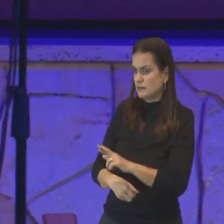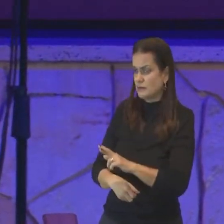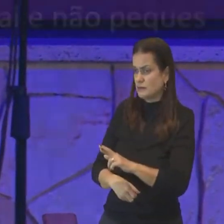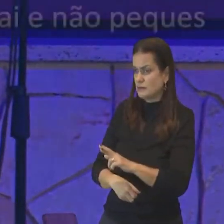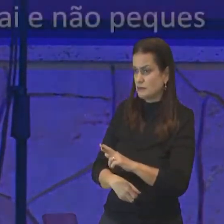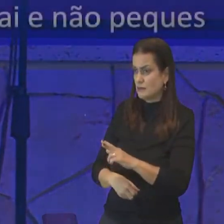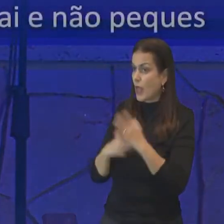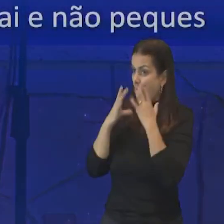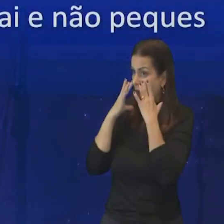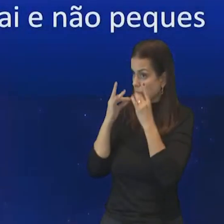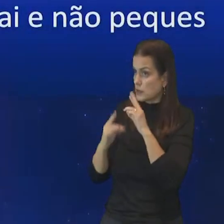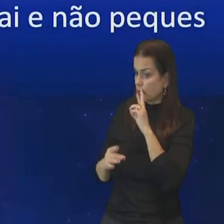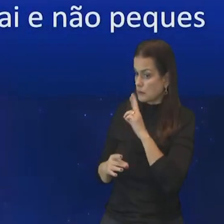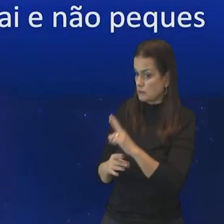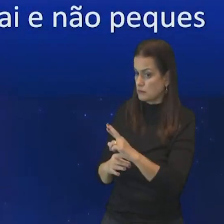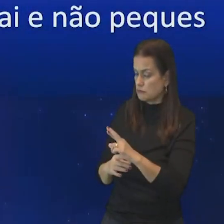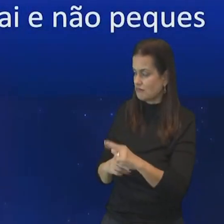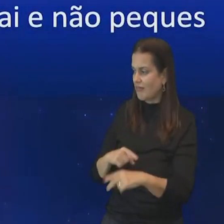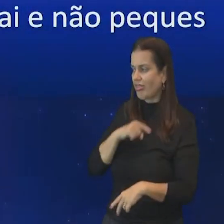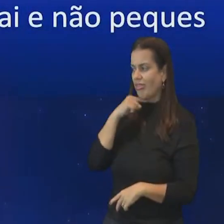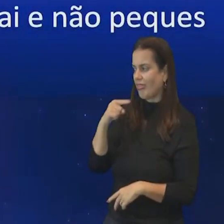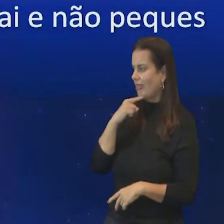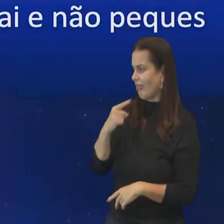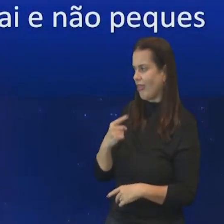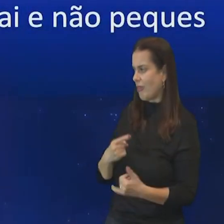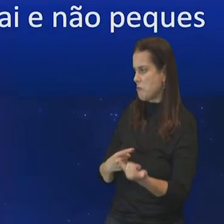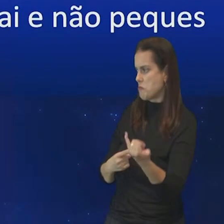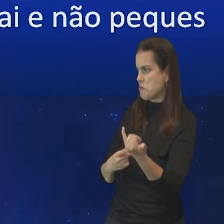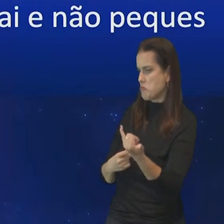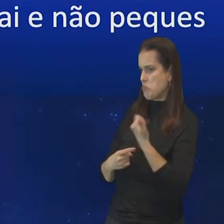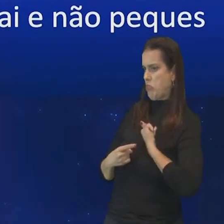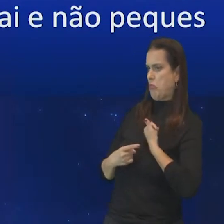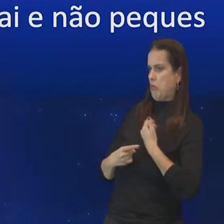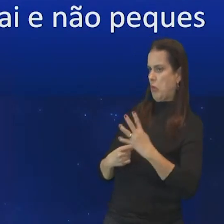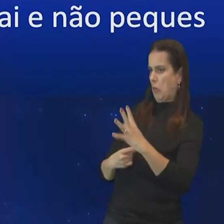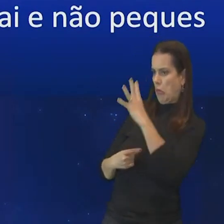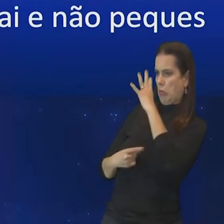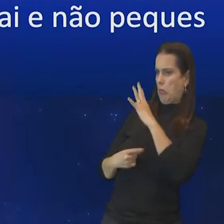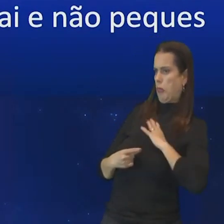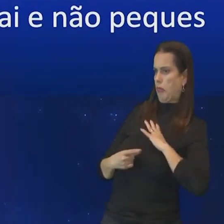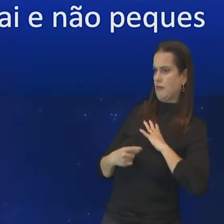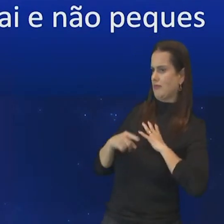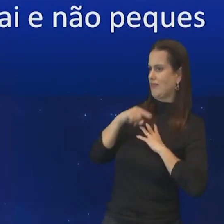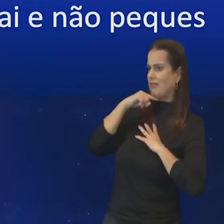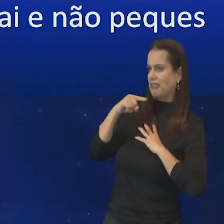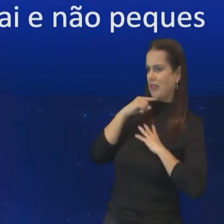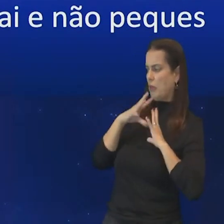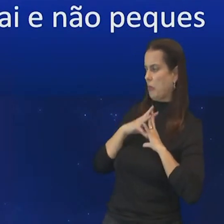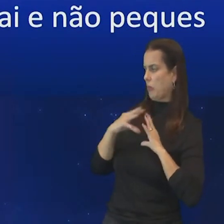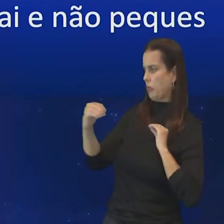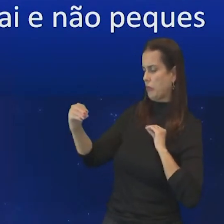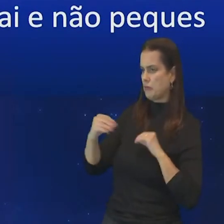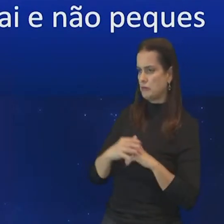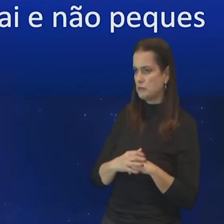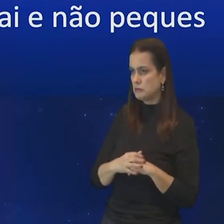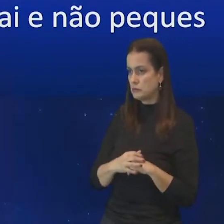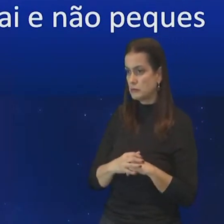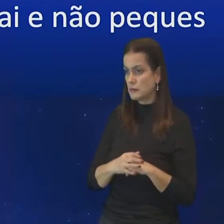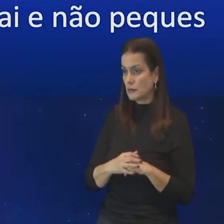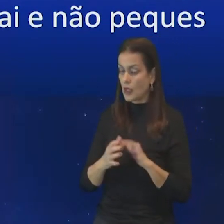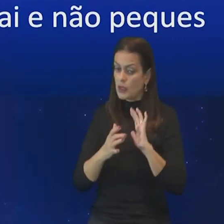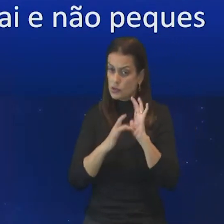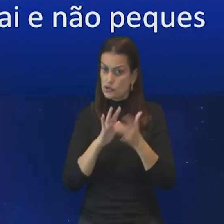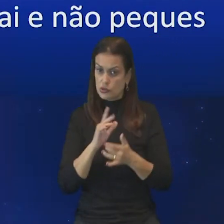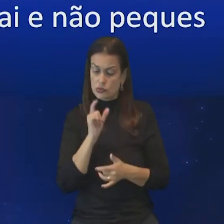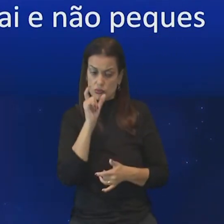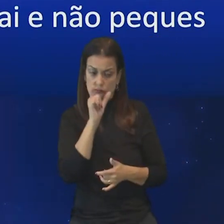resposta: ninguém, Senhor, ninguém, Senhor. Então lhe disse